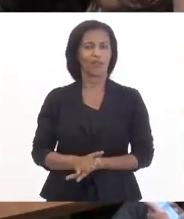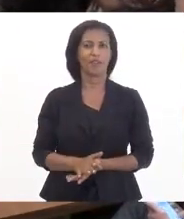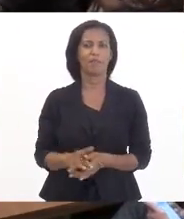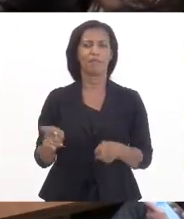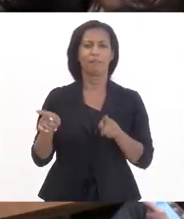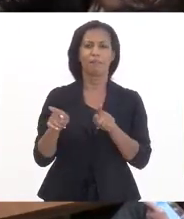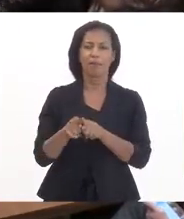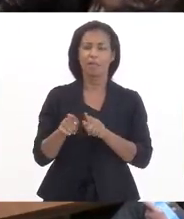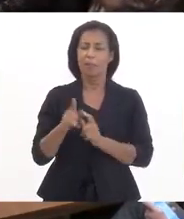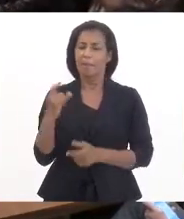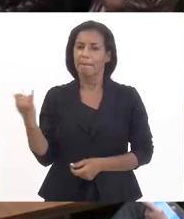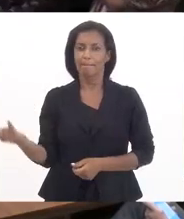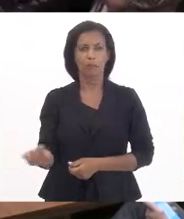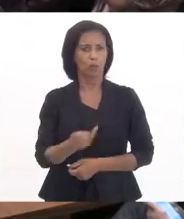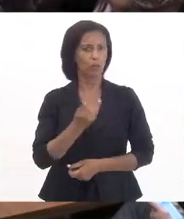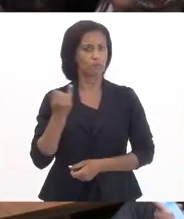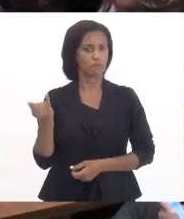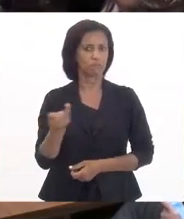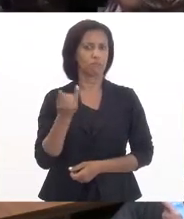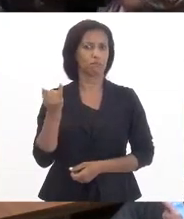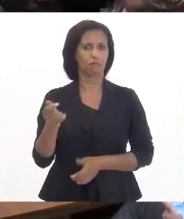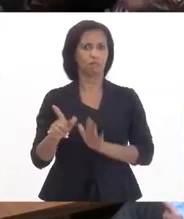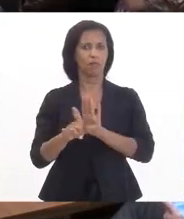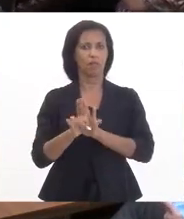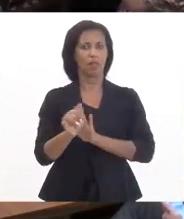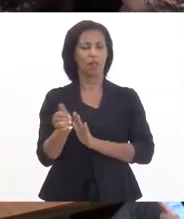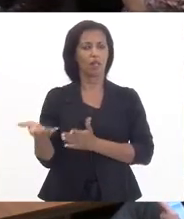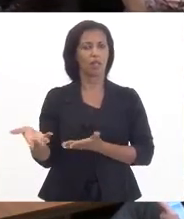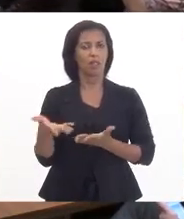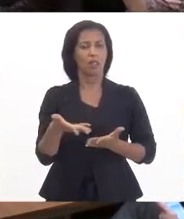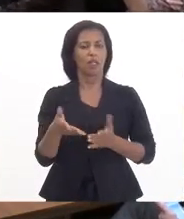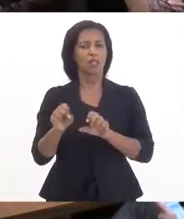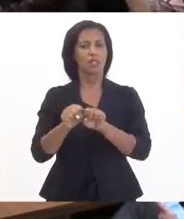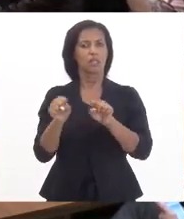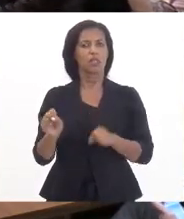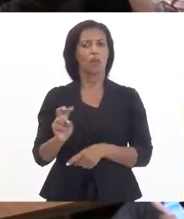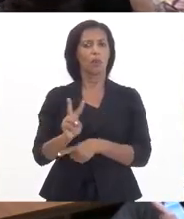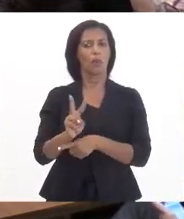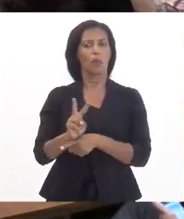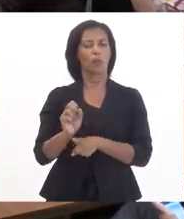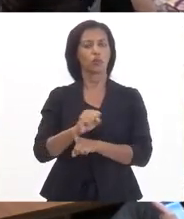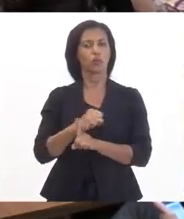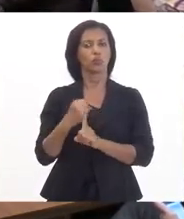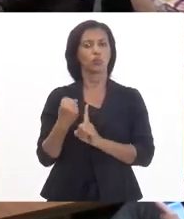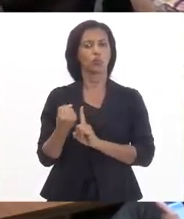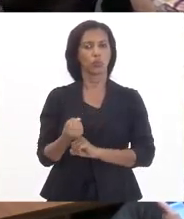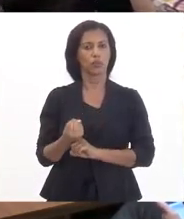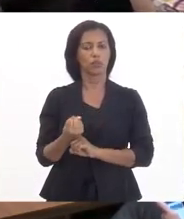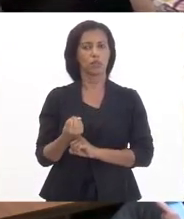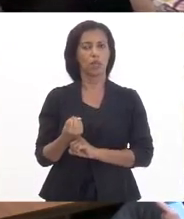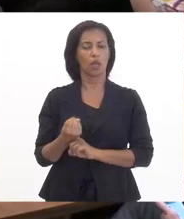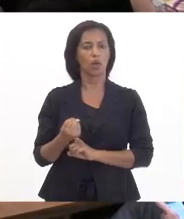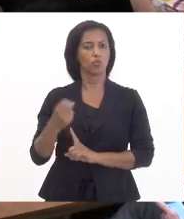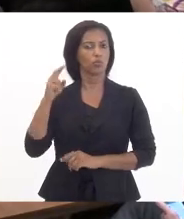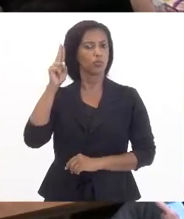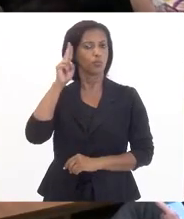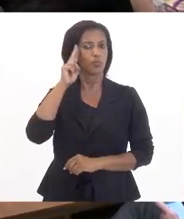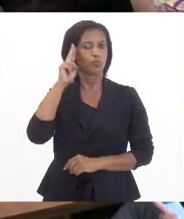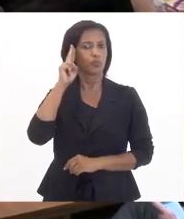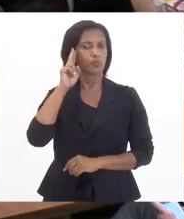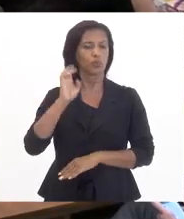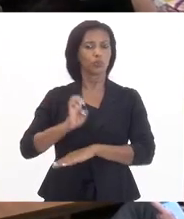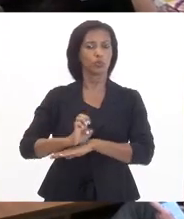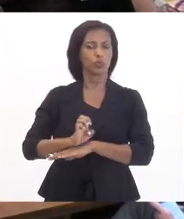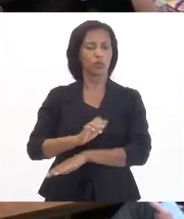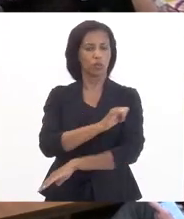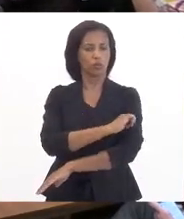de extrema importância, é a lei que dispõe sobre o sistema de proteção social dos militares do Estado